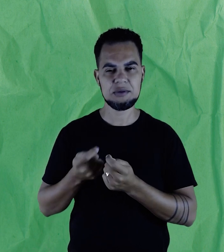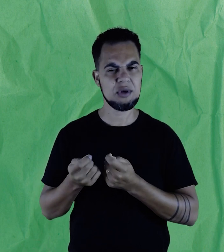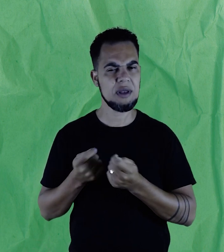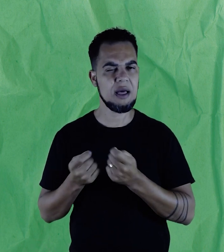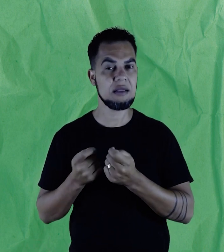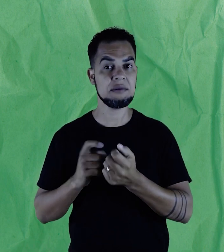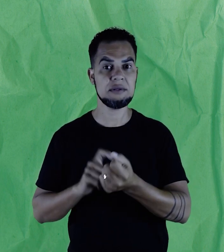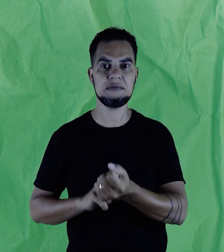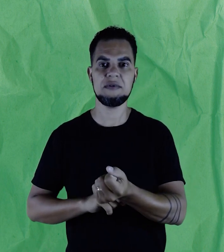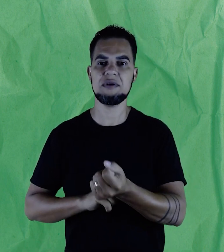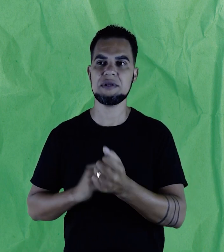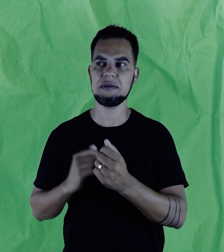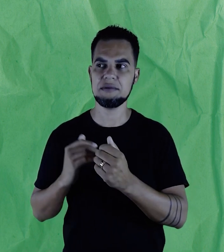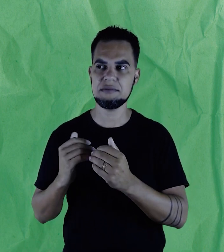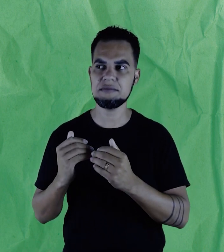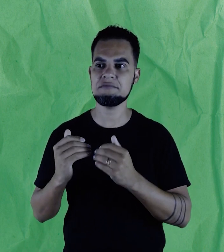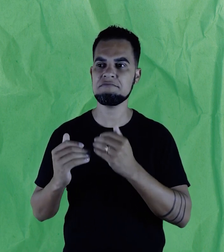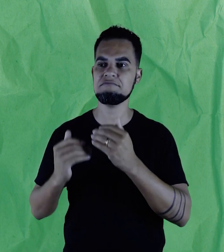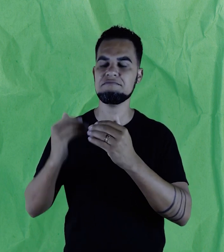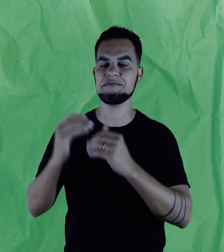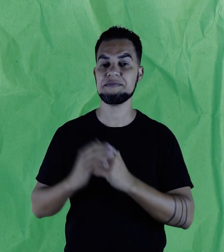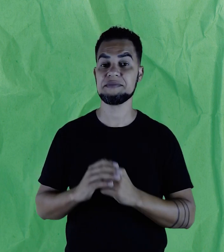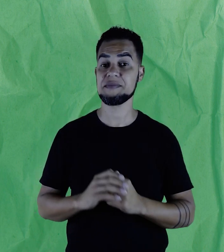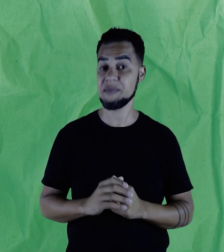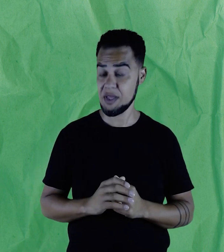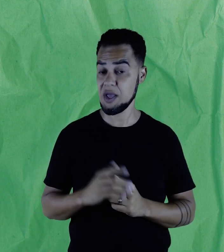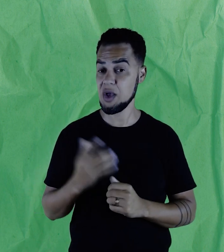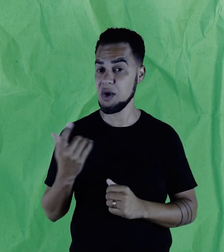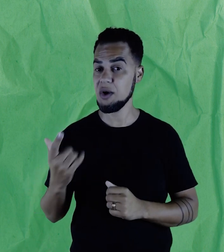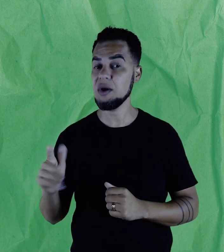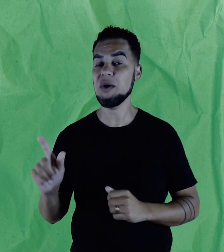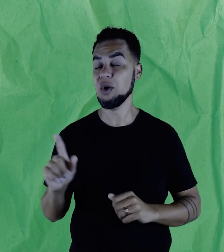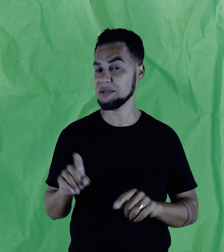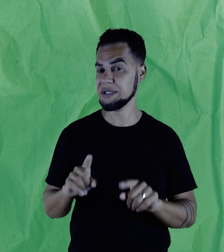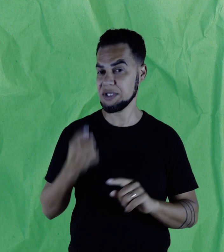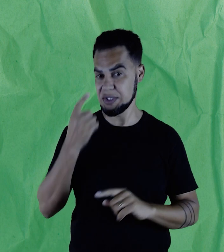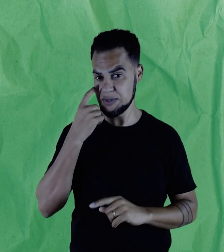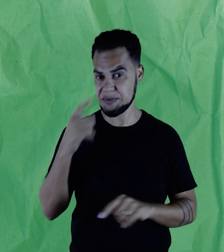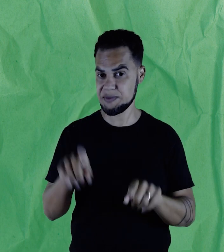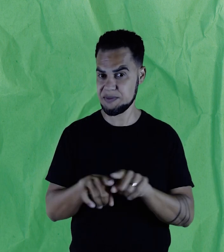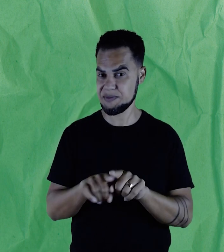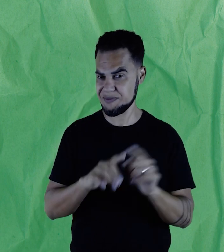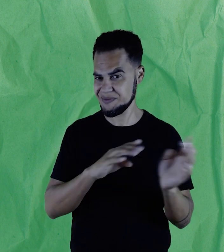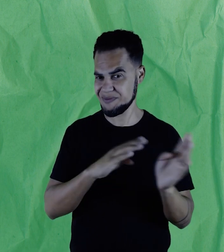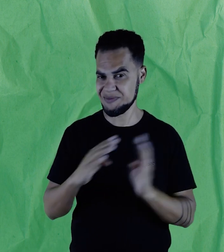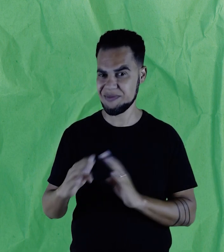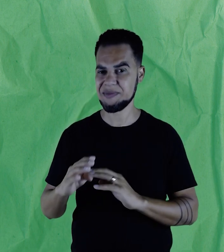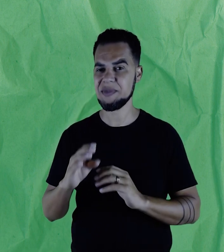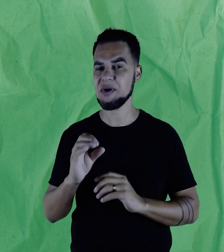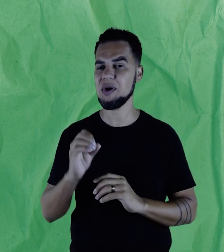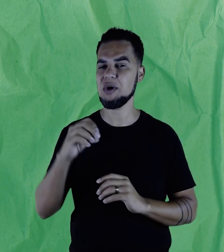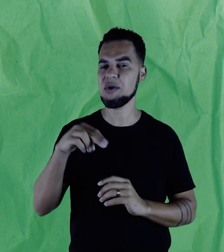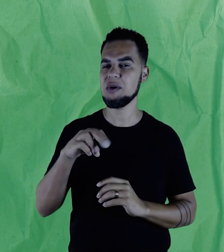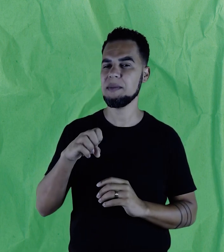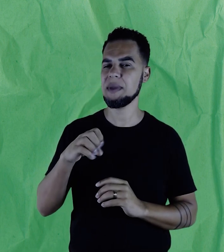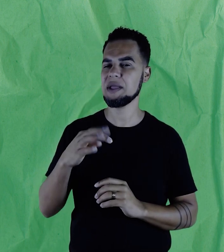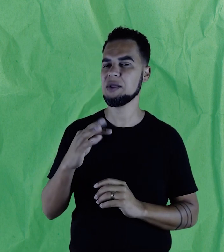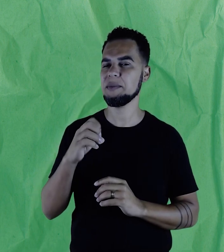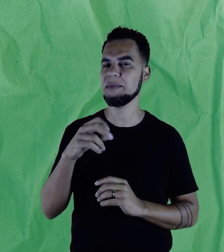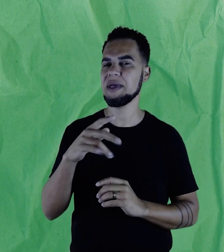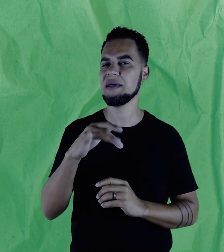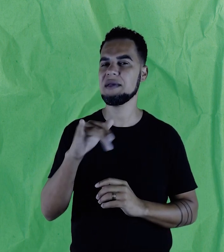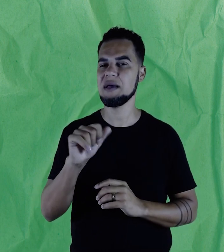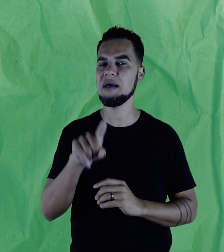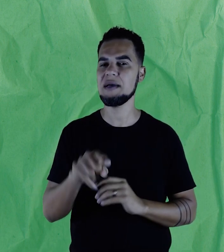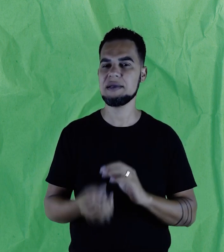nervosa. E a onomatopeia, que nós já vimos lá nos processos de formação de palavras, né, como uma forma de formar palavras, mas